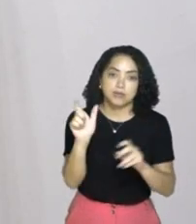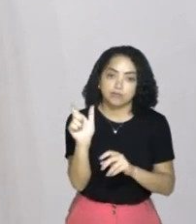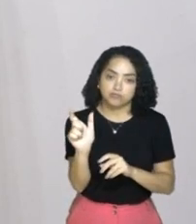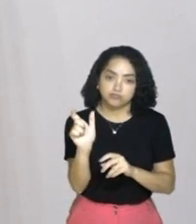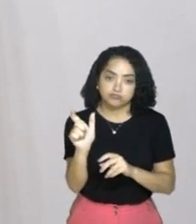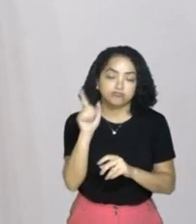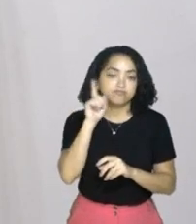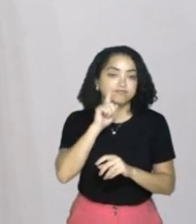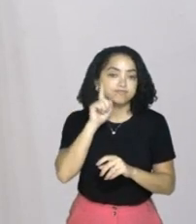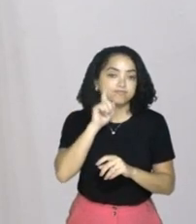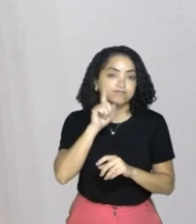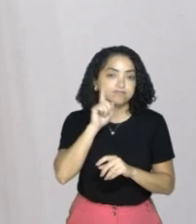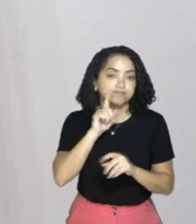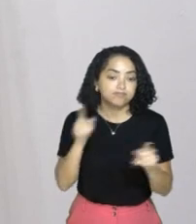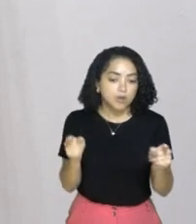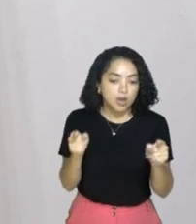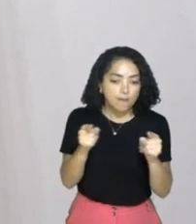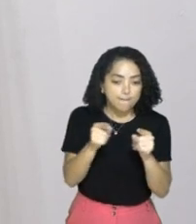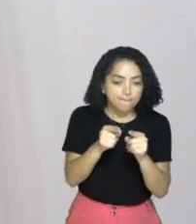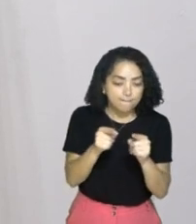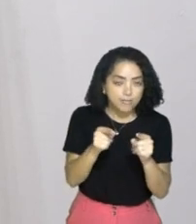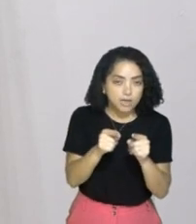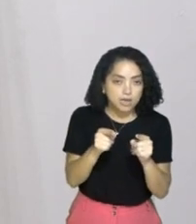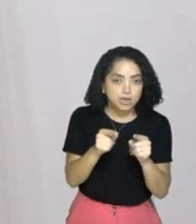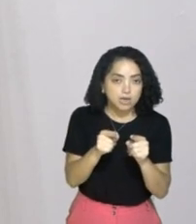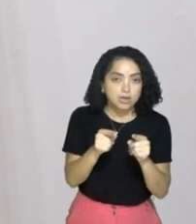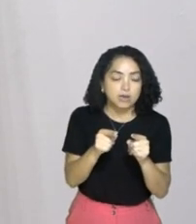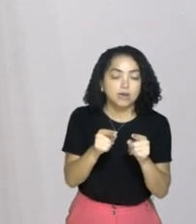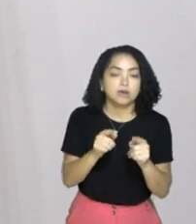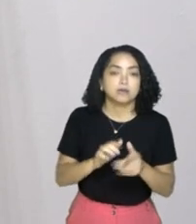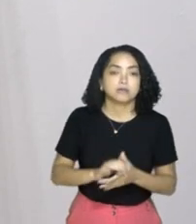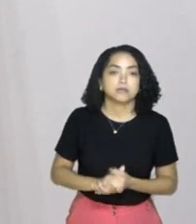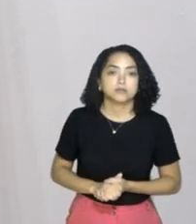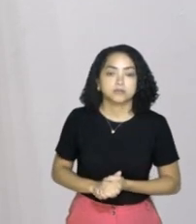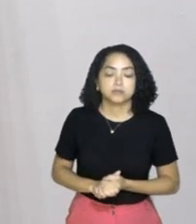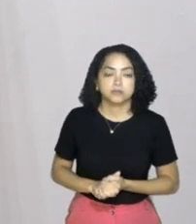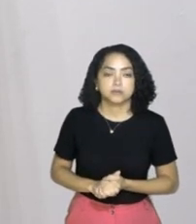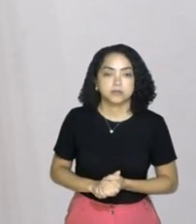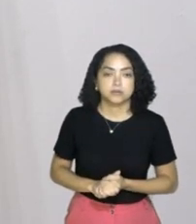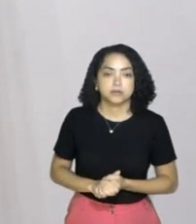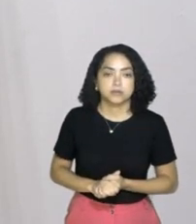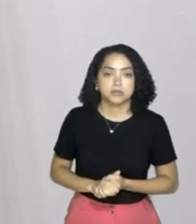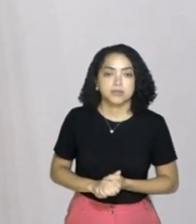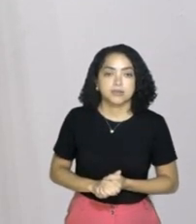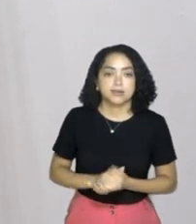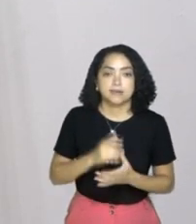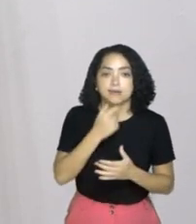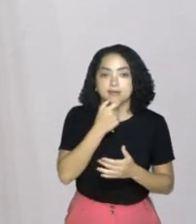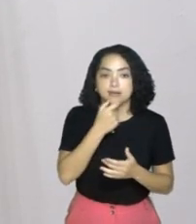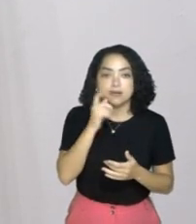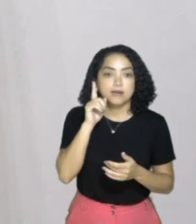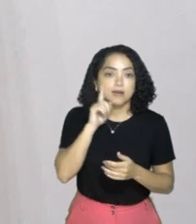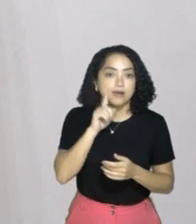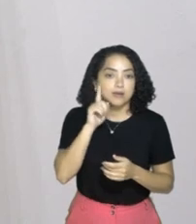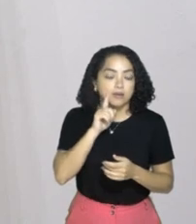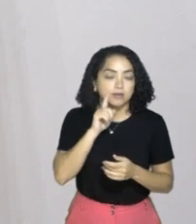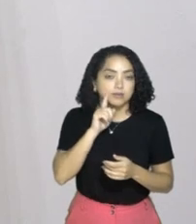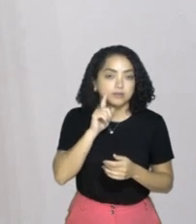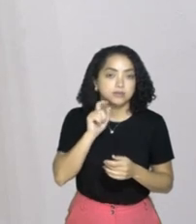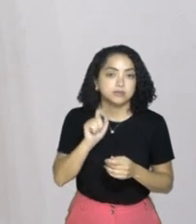de apply be haver Analytics que quer dizer basicamente